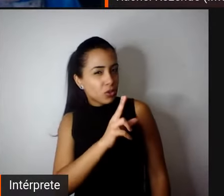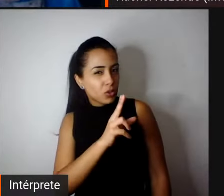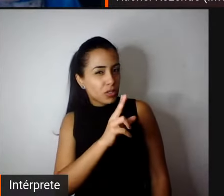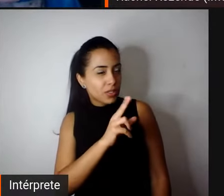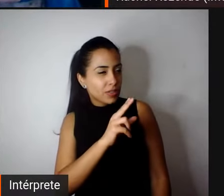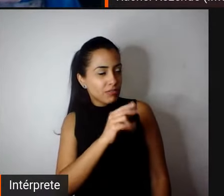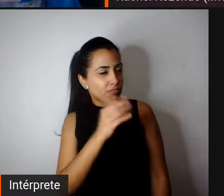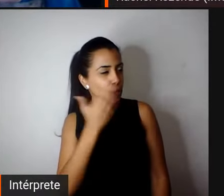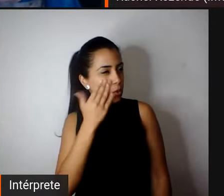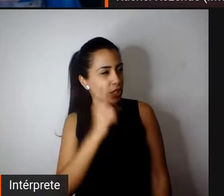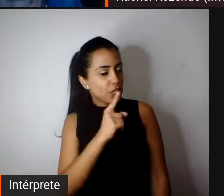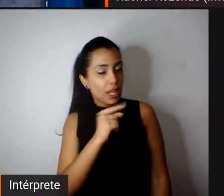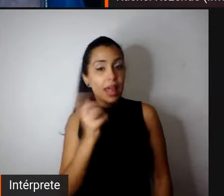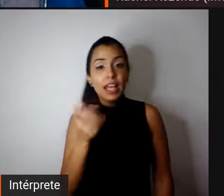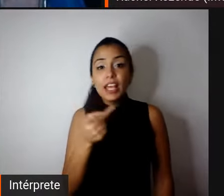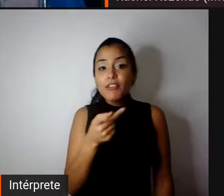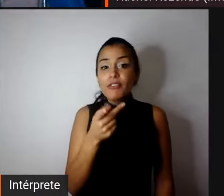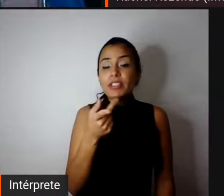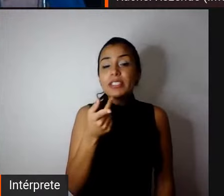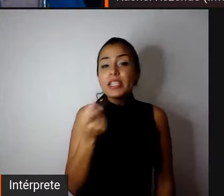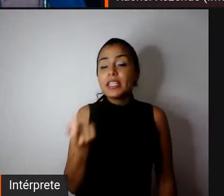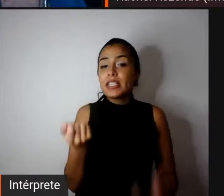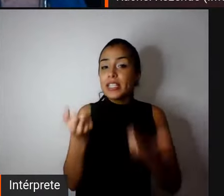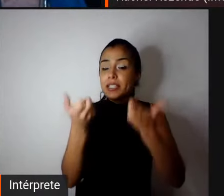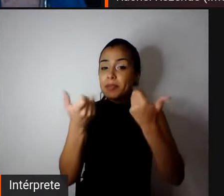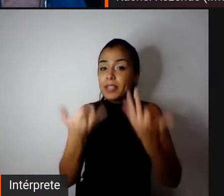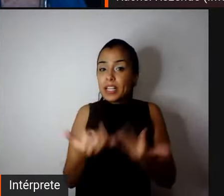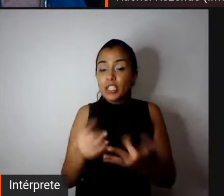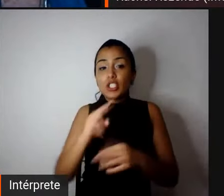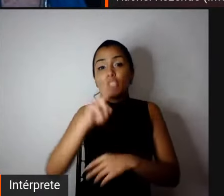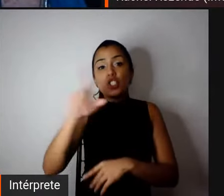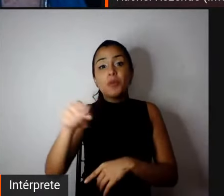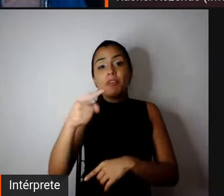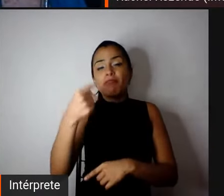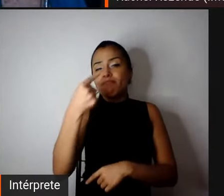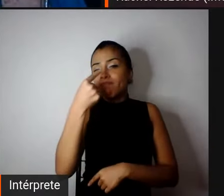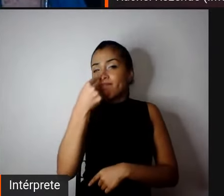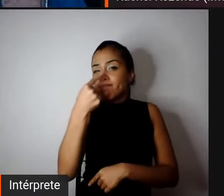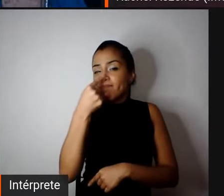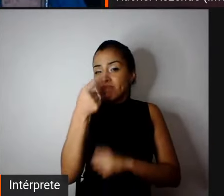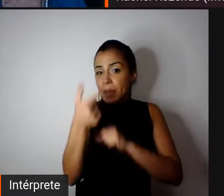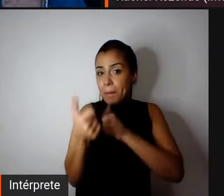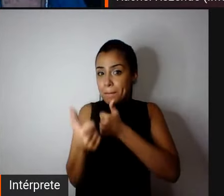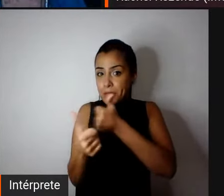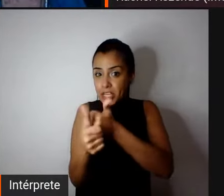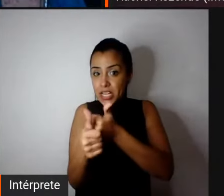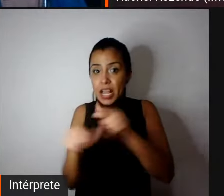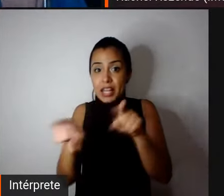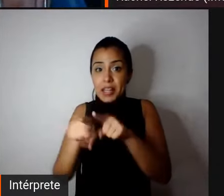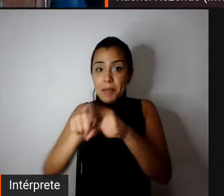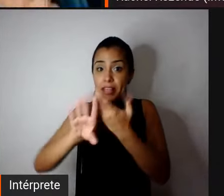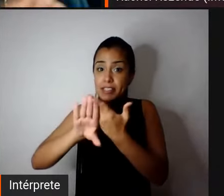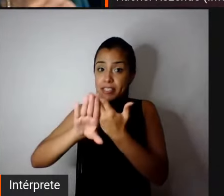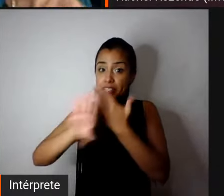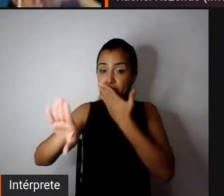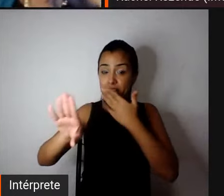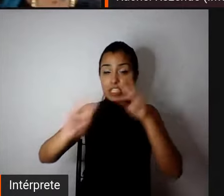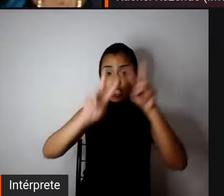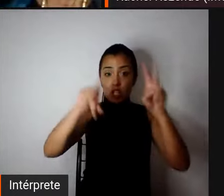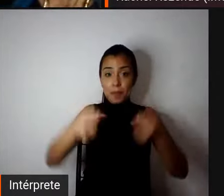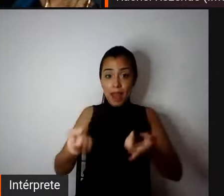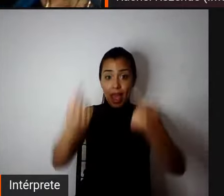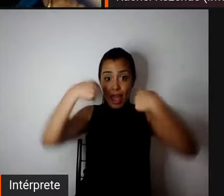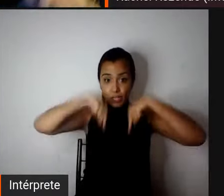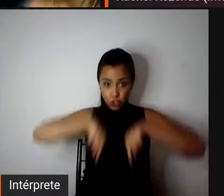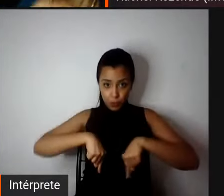gostaria de ouvir você falar um pouco sobre as aproximações e distanciamentos da antropologia. Não é ótima que ela